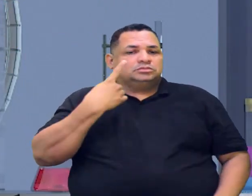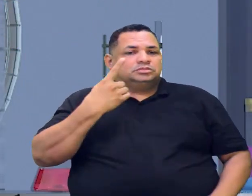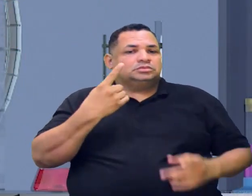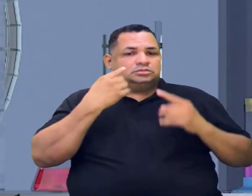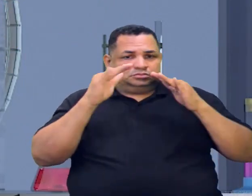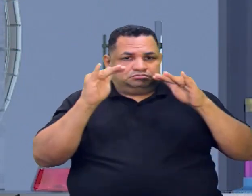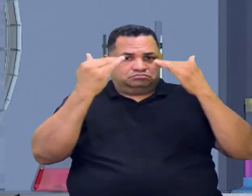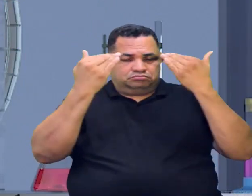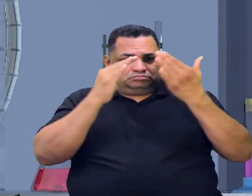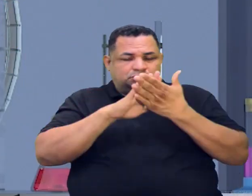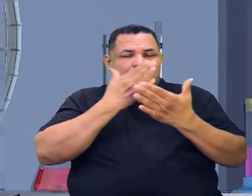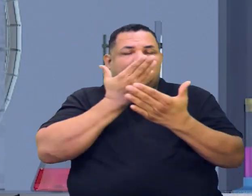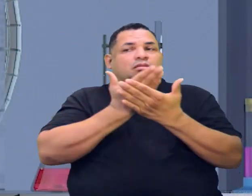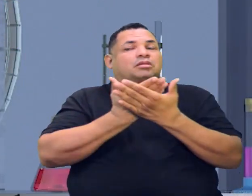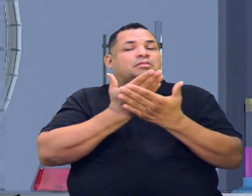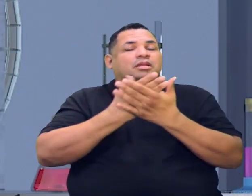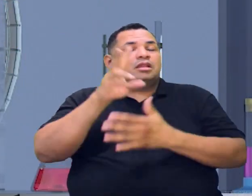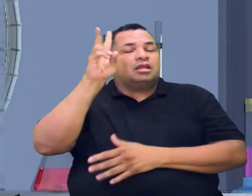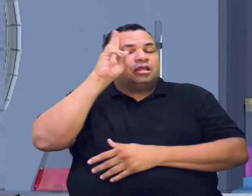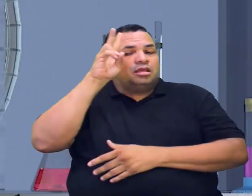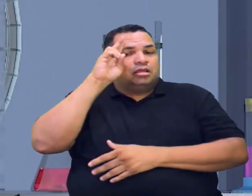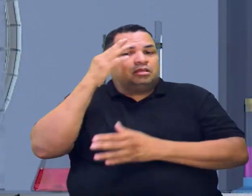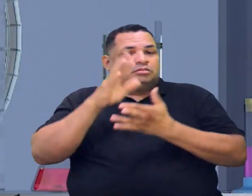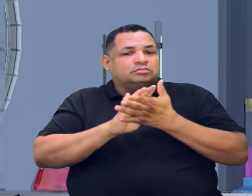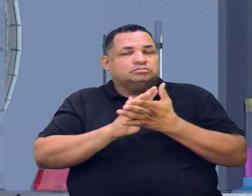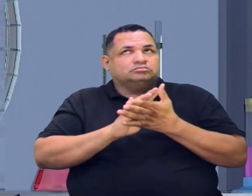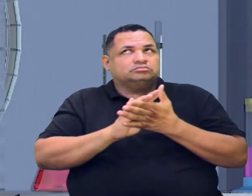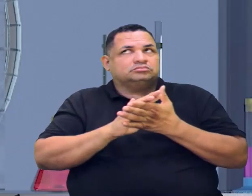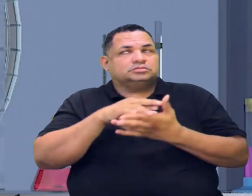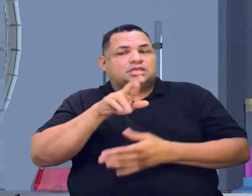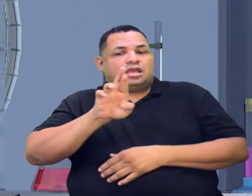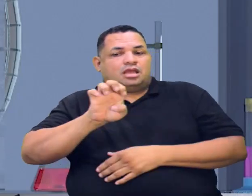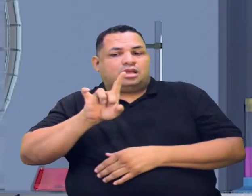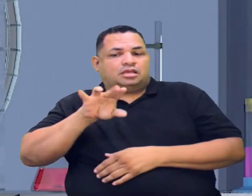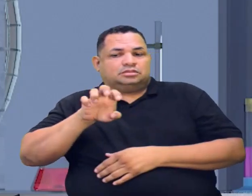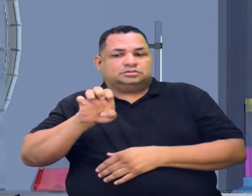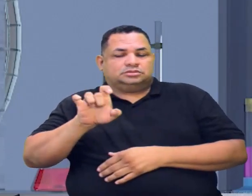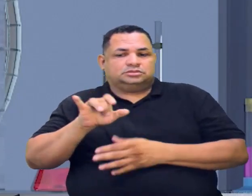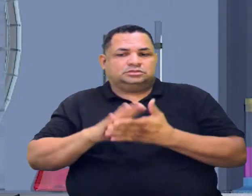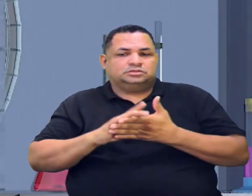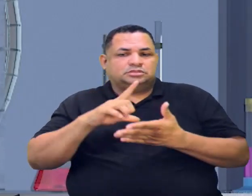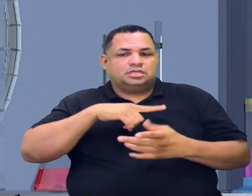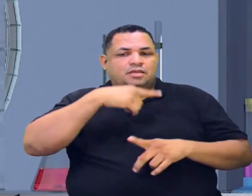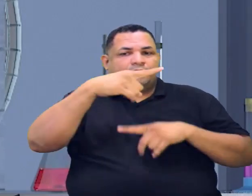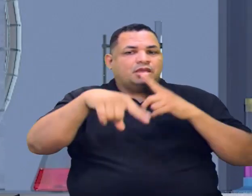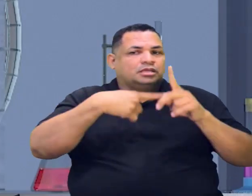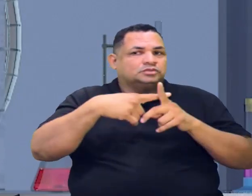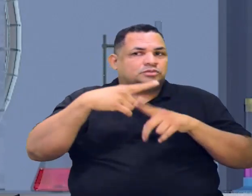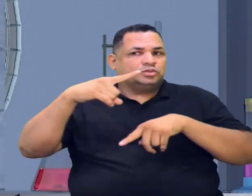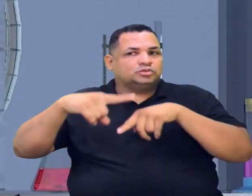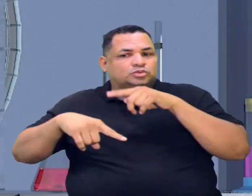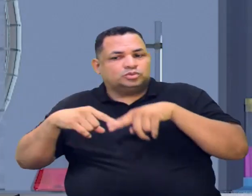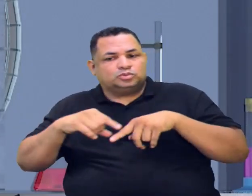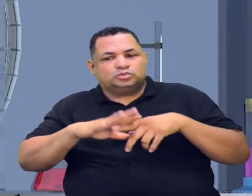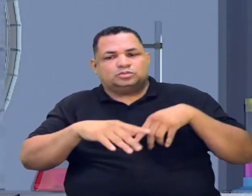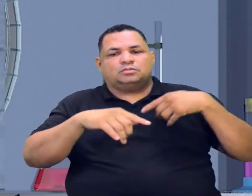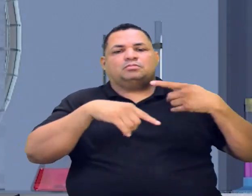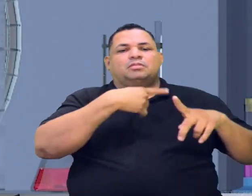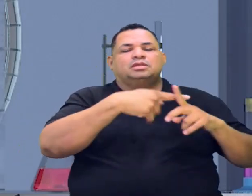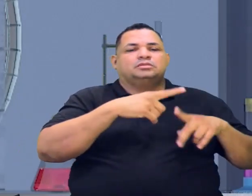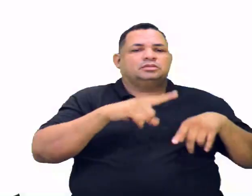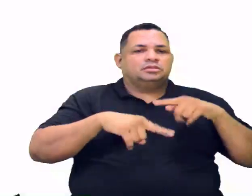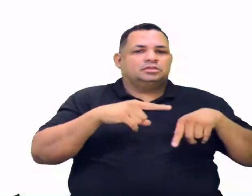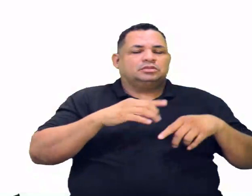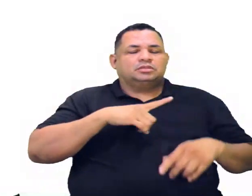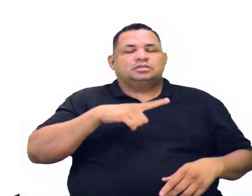ligar nessas aulas para você lembrar. Ah, se eu reajo um fulano com o deltrano, me dá um álcool. Tranquilo? Então vamos